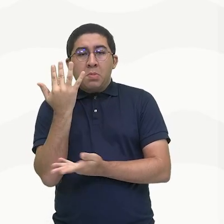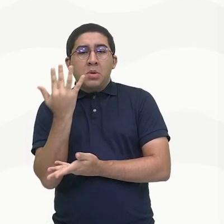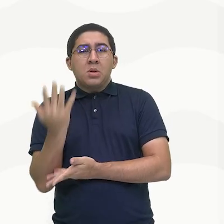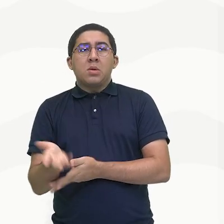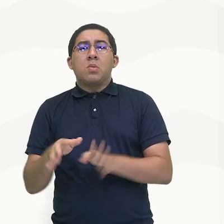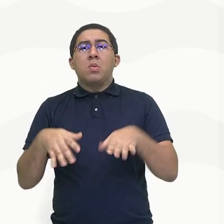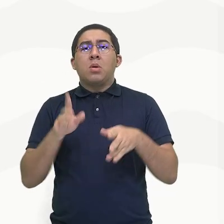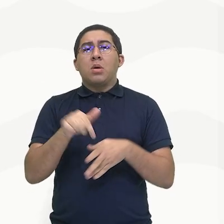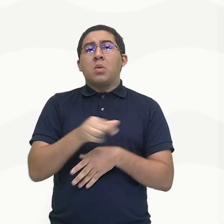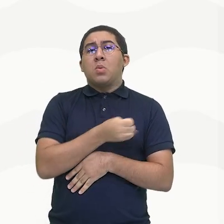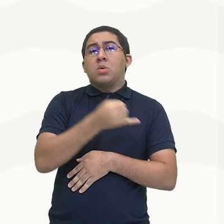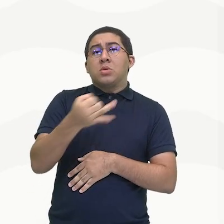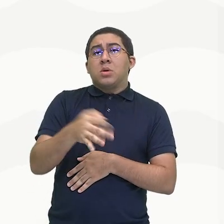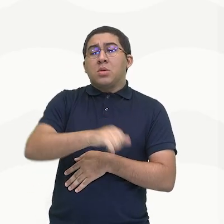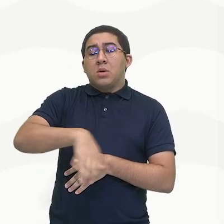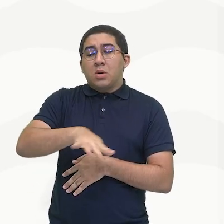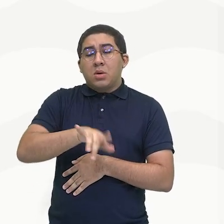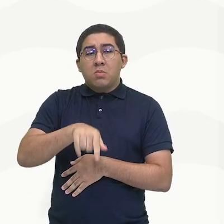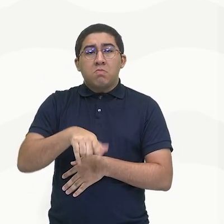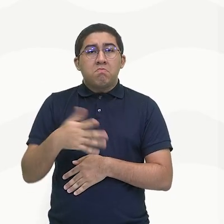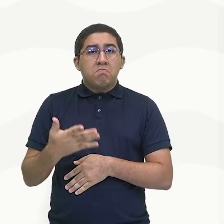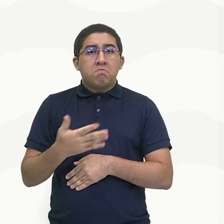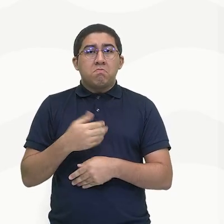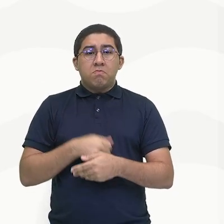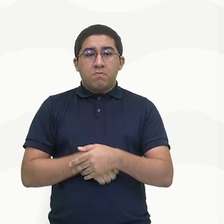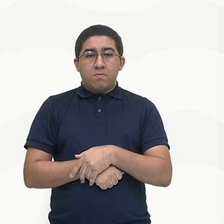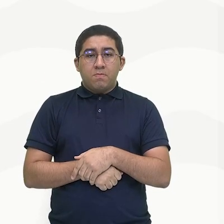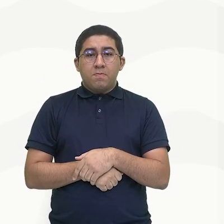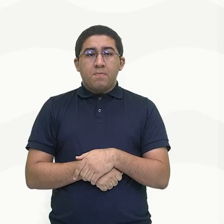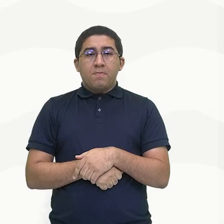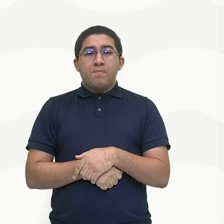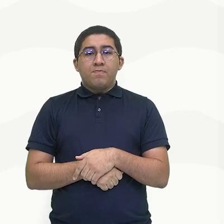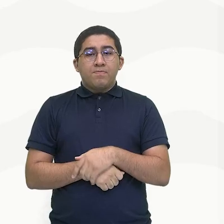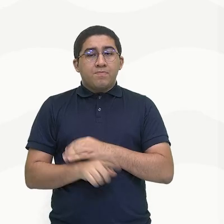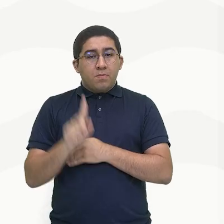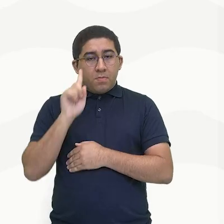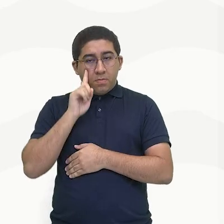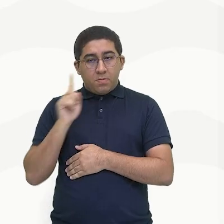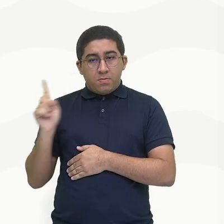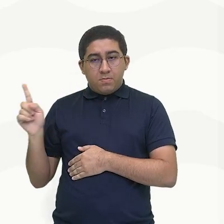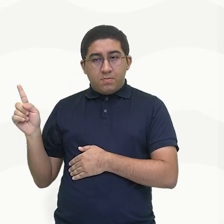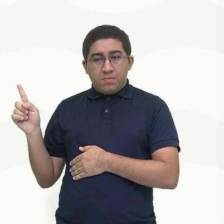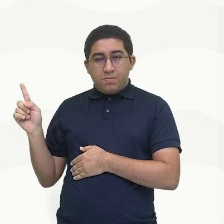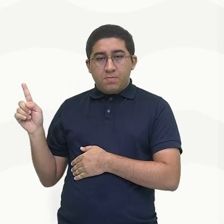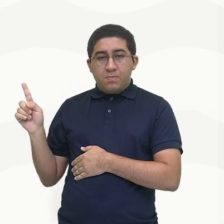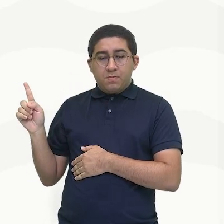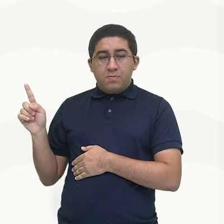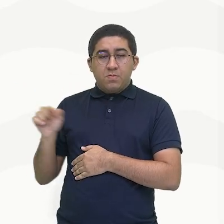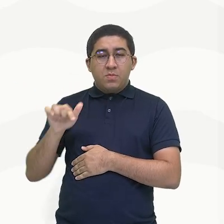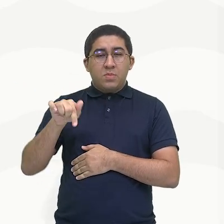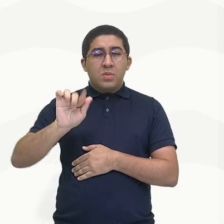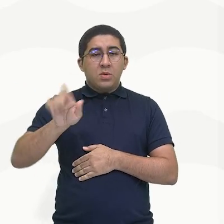era essa quantidade de área desmatada? Está aqui, ó,